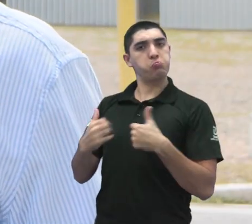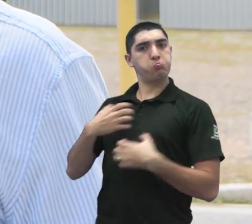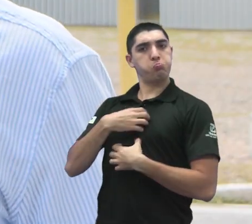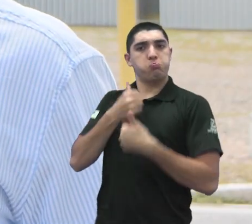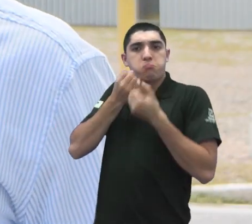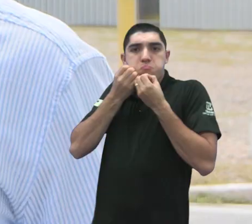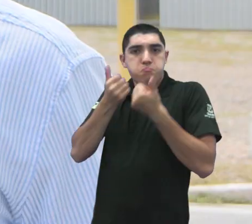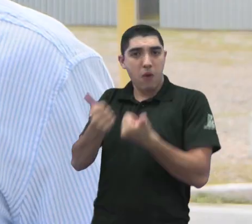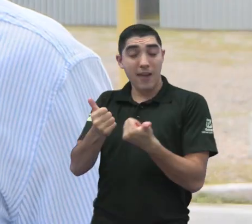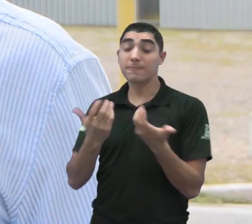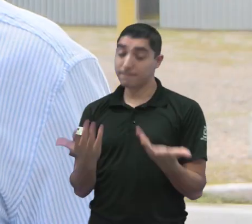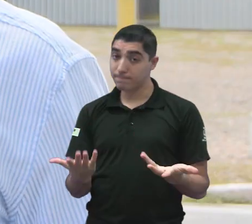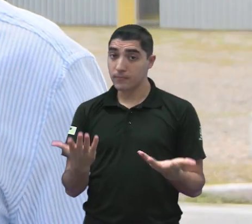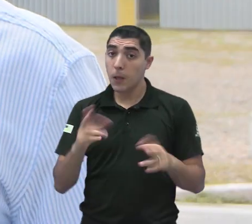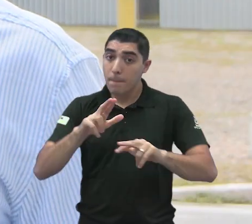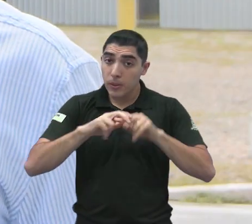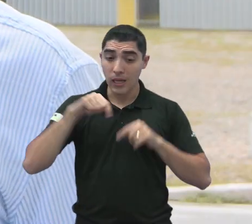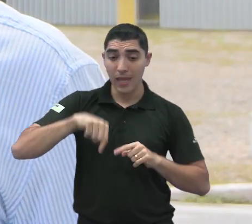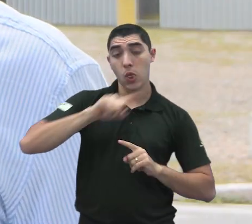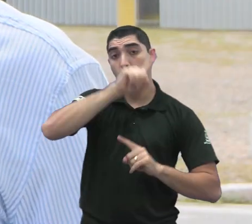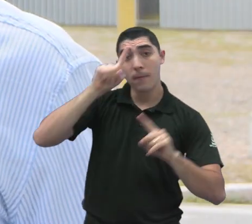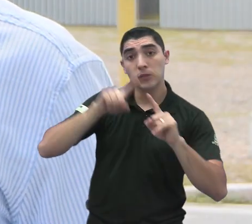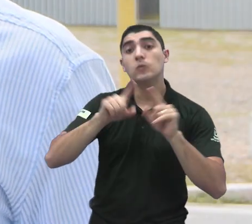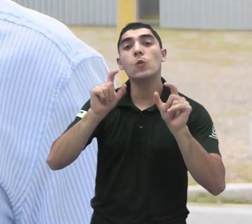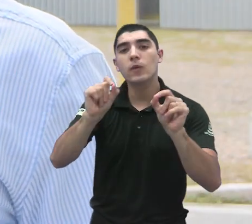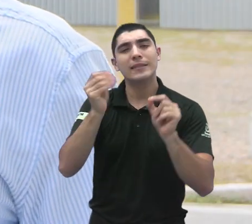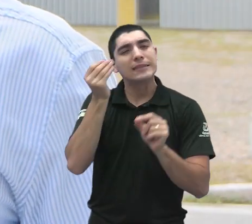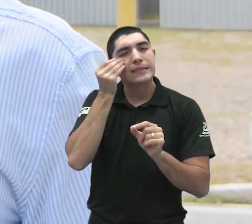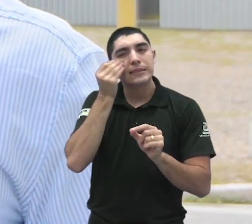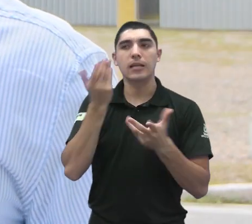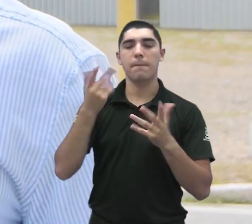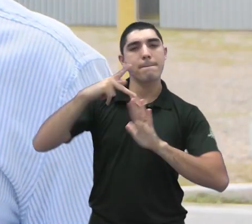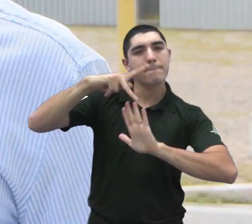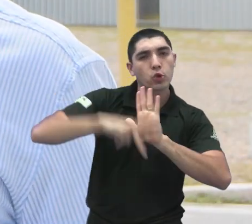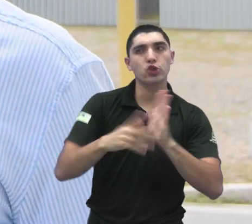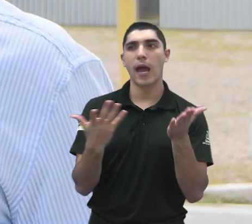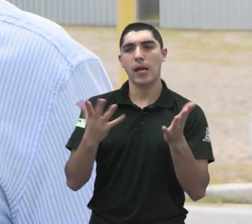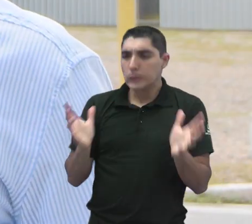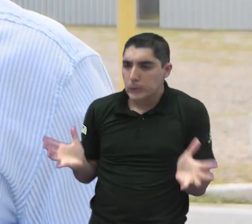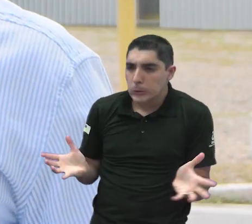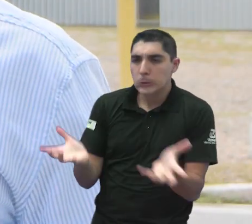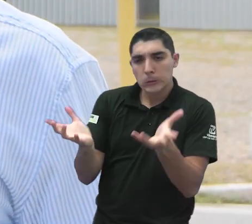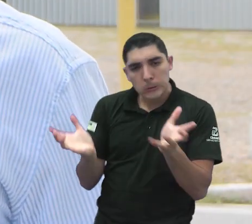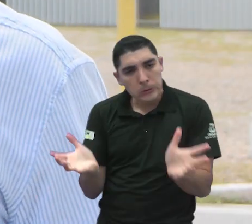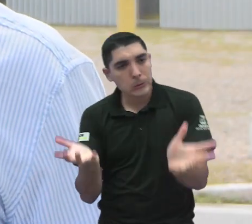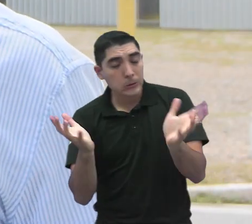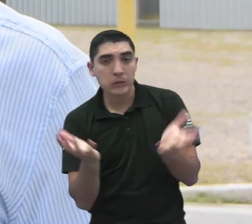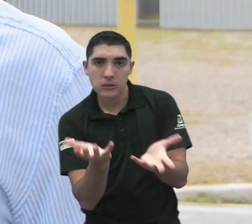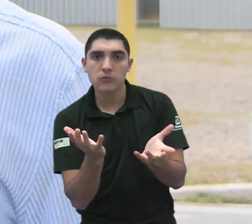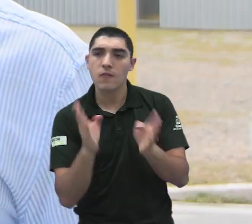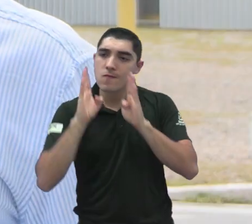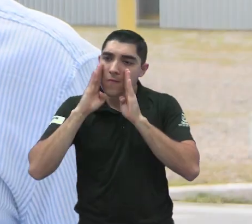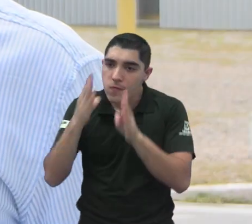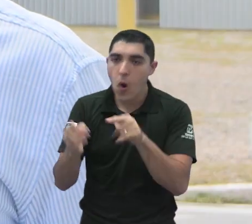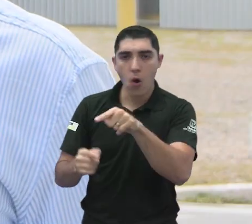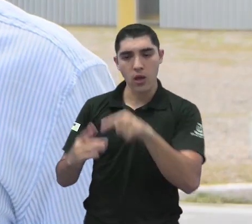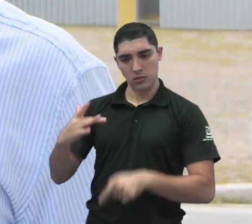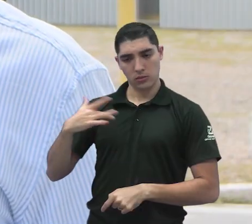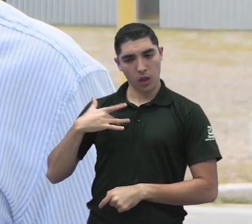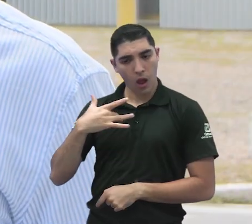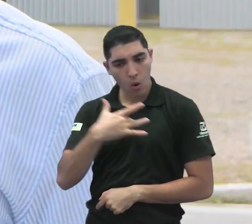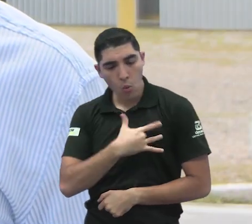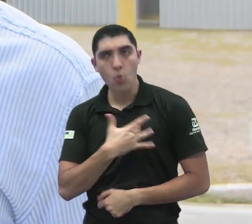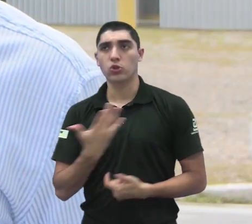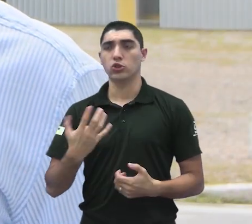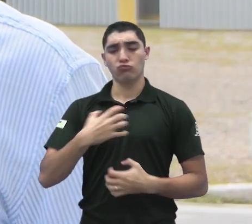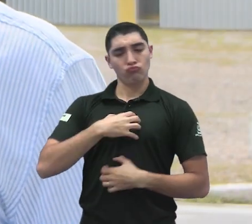um promotor nosso. Então, um dos nossos focos é promover programas, oferecer programas, por exemplo, que vão